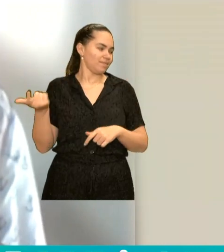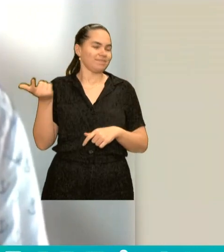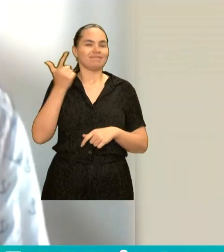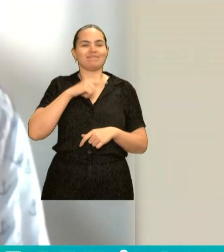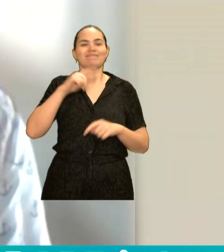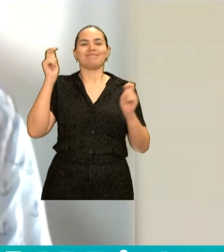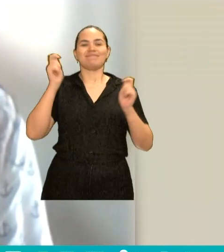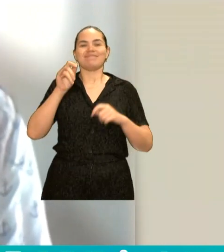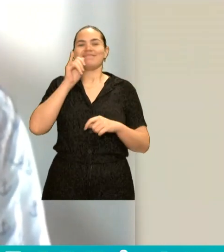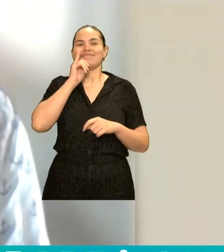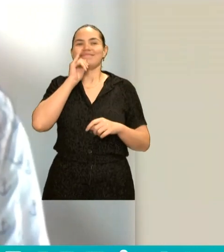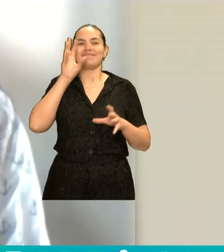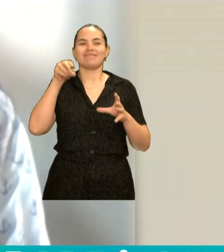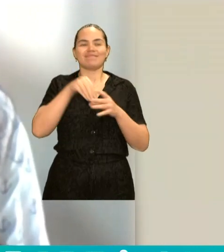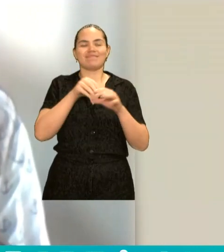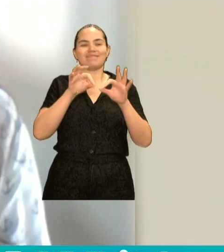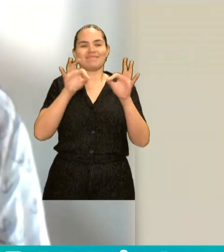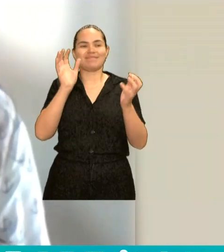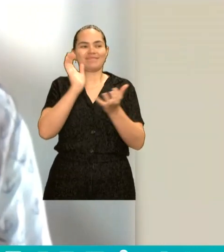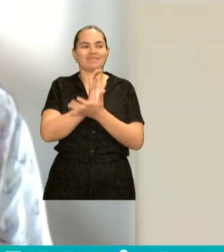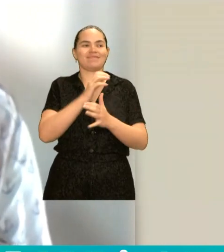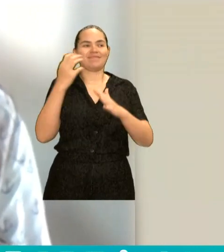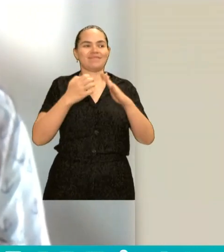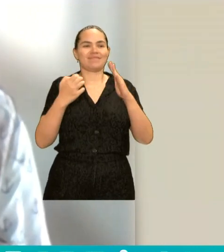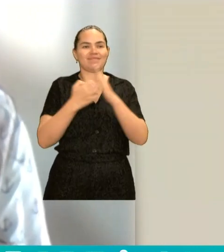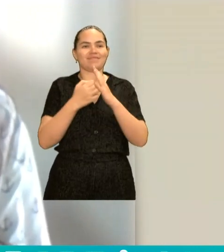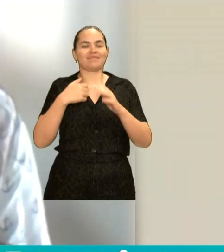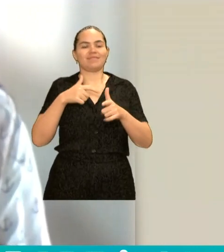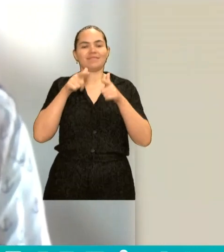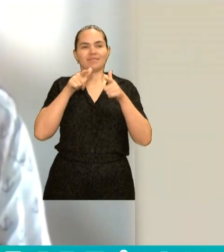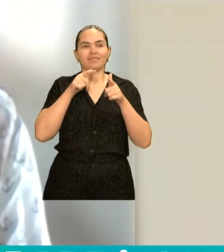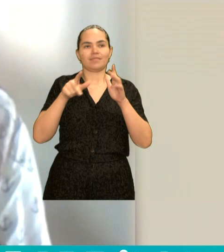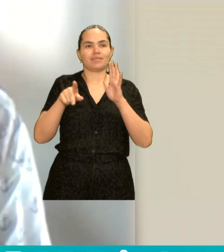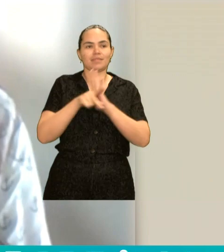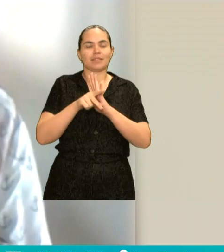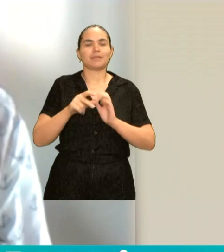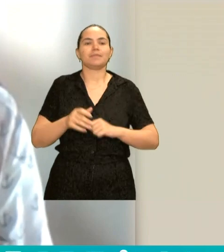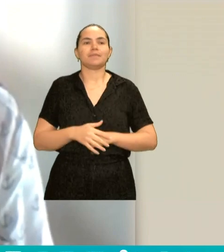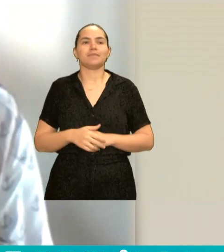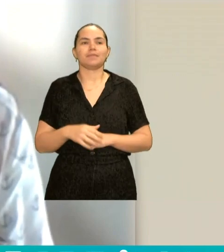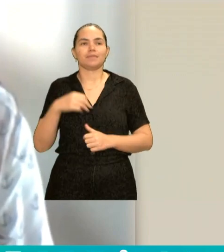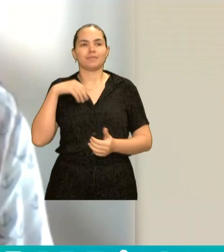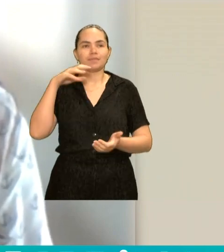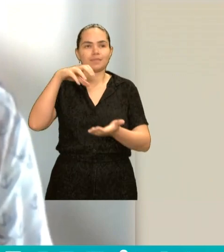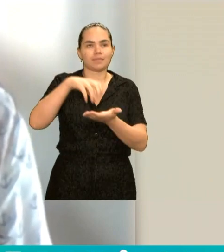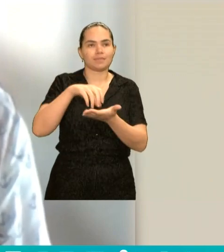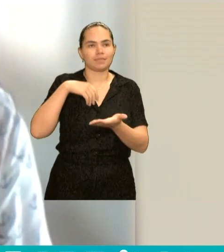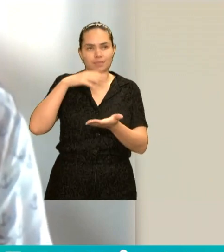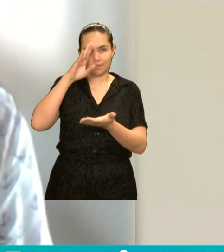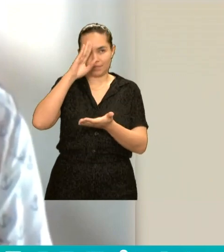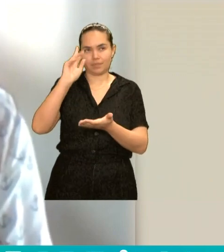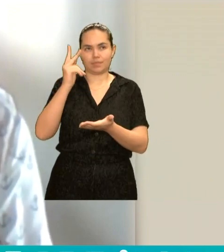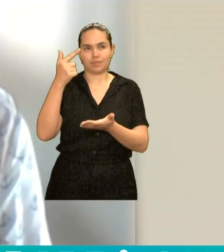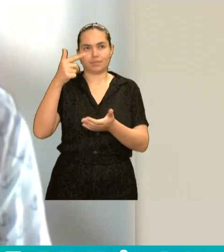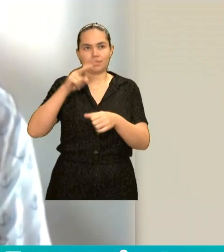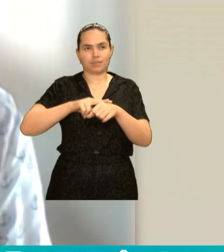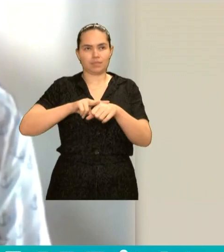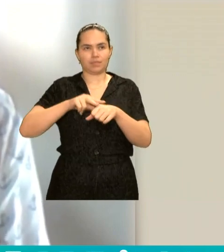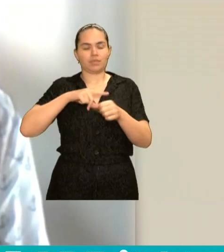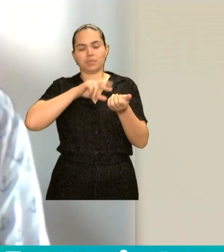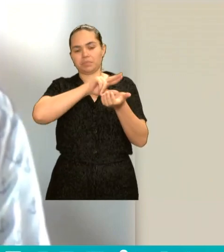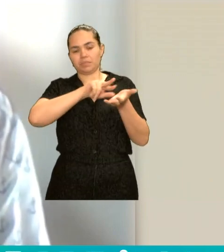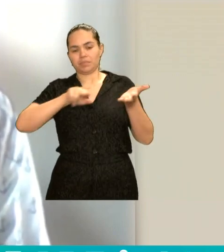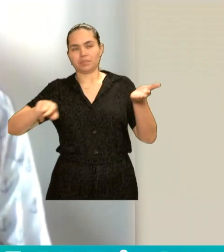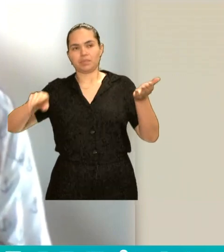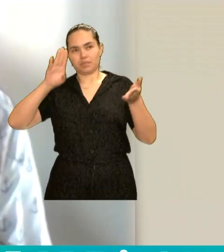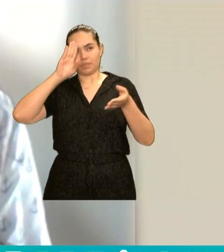na unidade de negócios que a gente with chama de New Siemens Energy Energy. Business, We focada nas call it soluções de hidrogênio green verde, energy business. principalmente hidrogênio So verde. Sou for green formada em